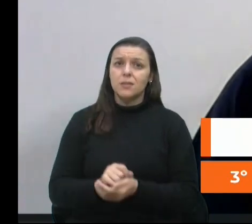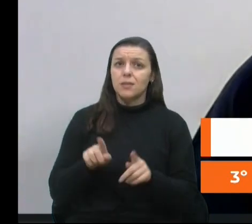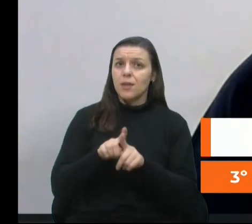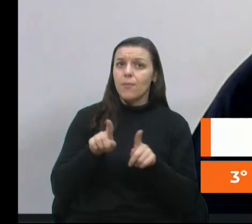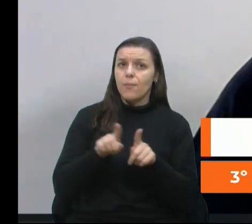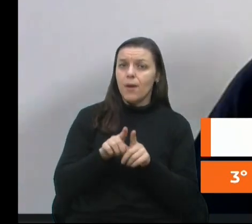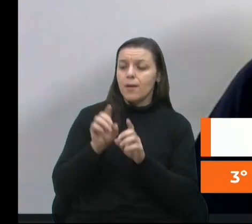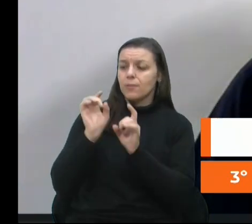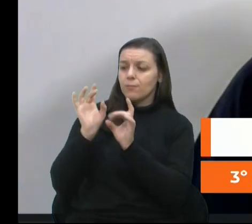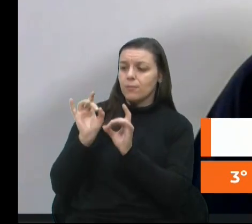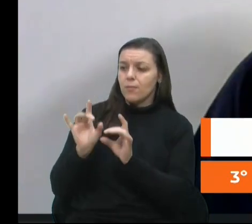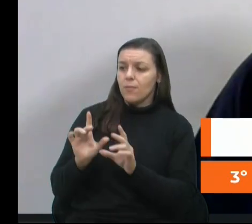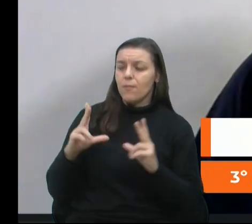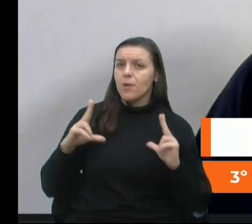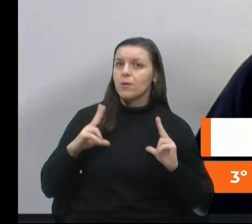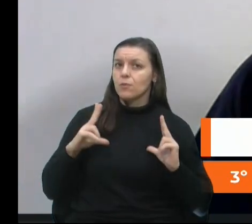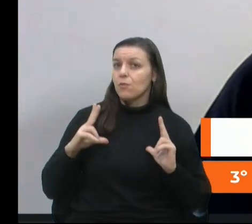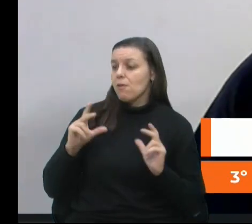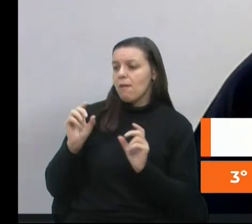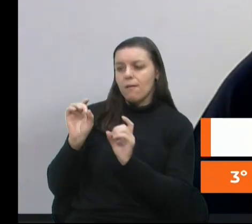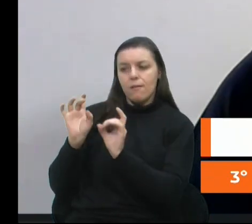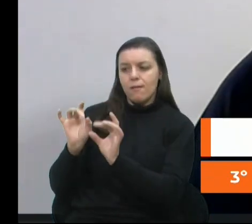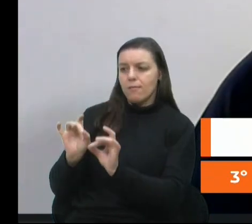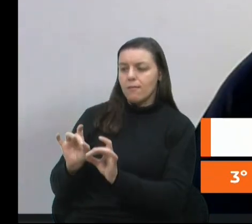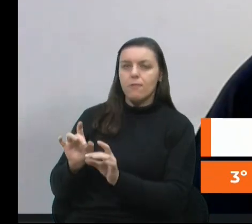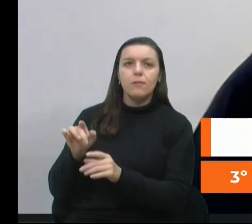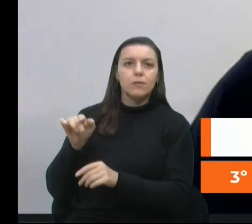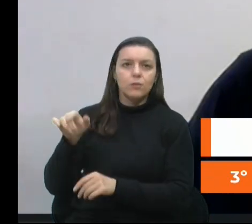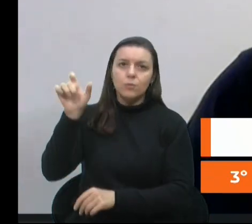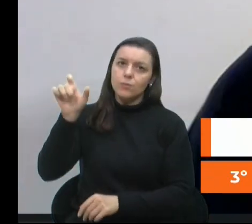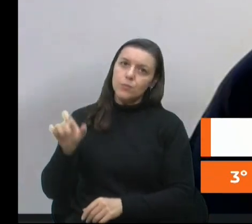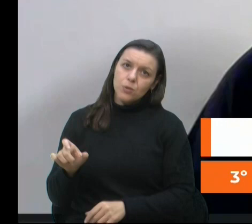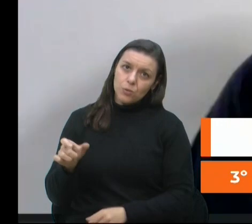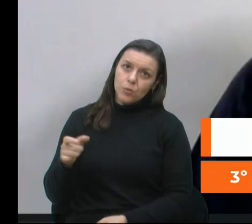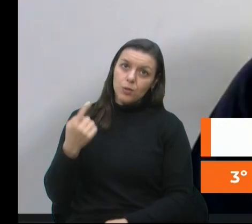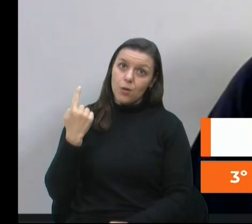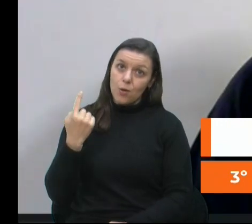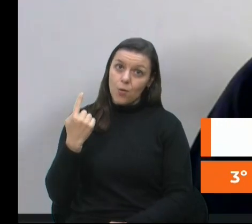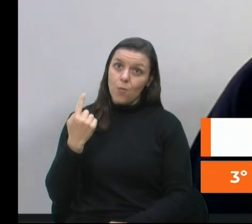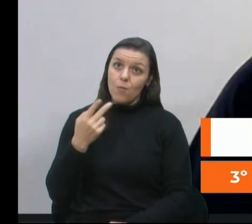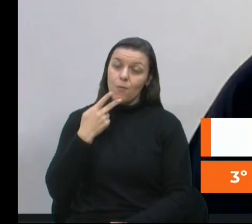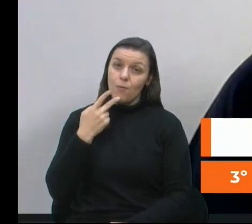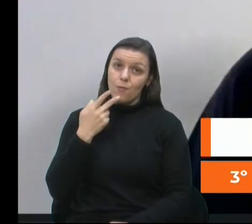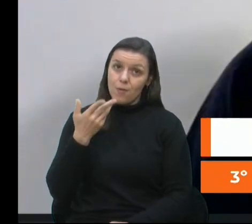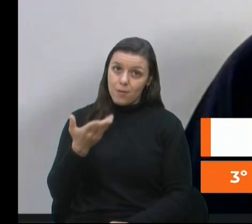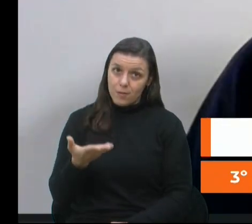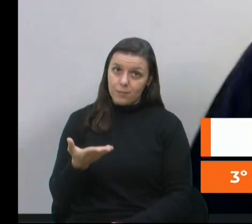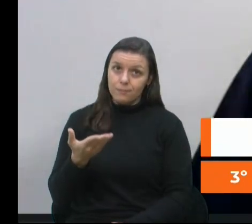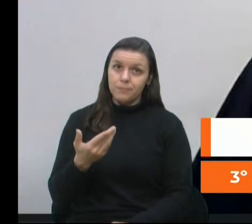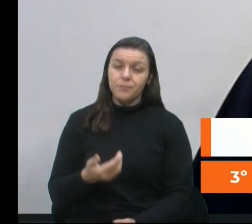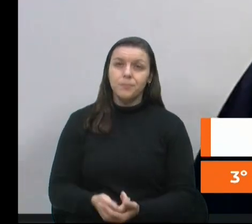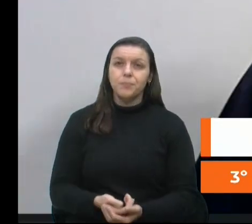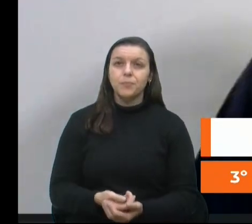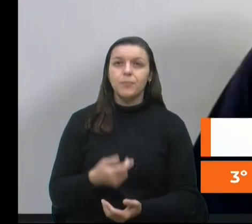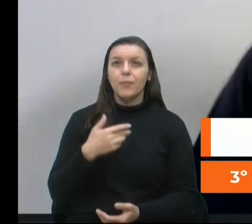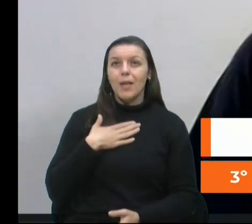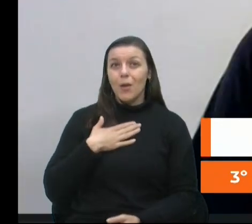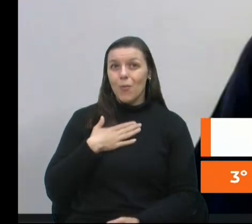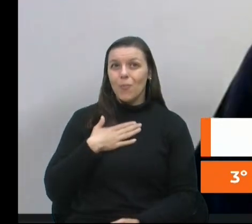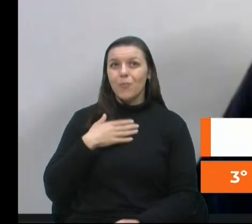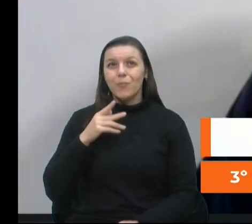suas peculiaridades, e é sobre uma delas que eu vou falar aqui com vocês. Eu, enquanto